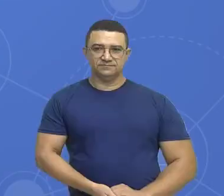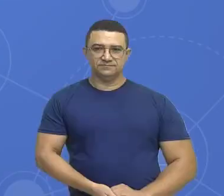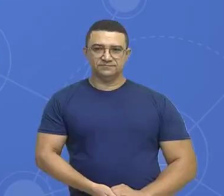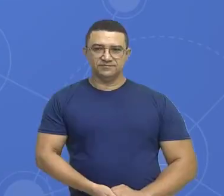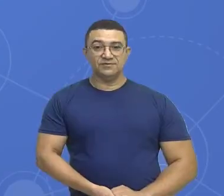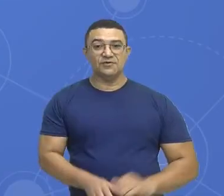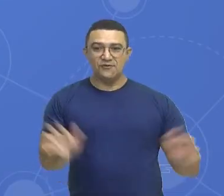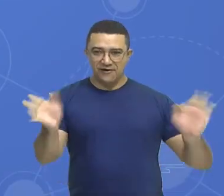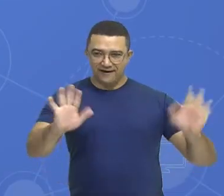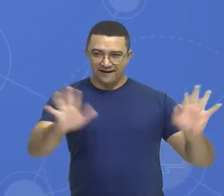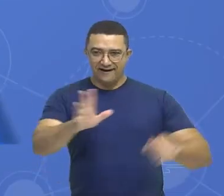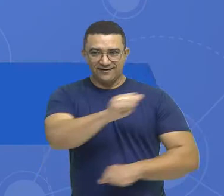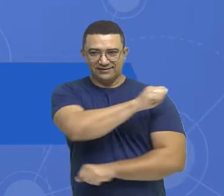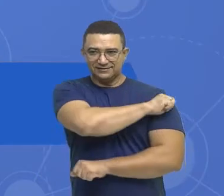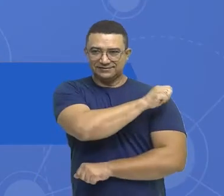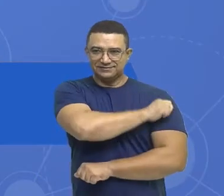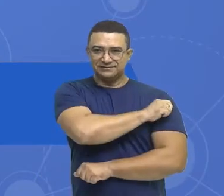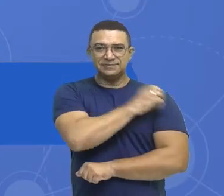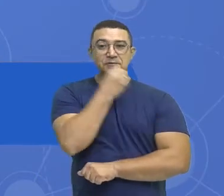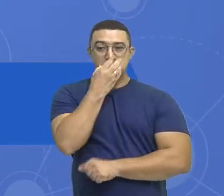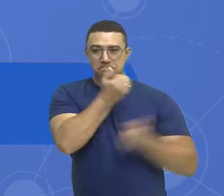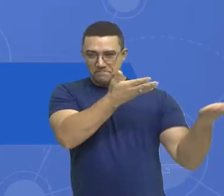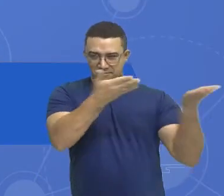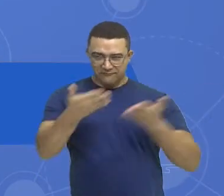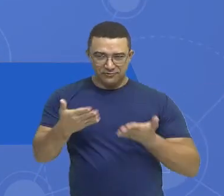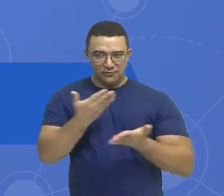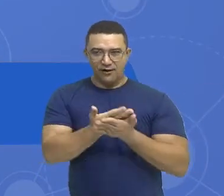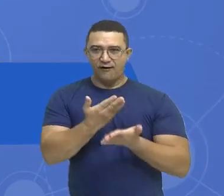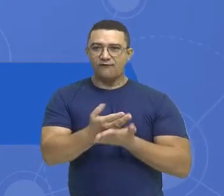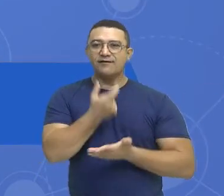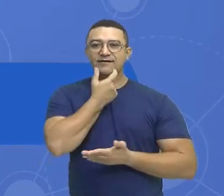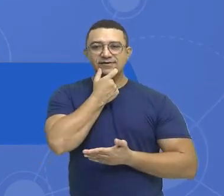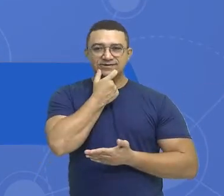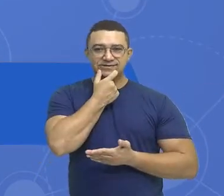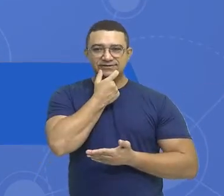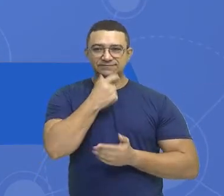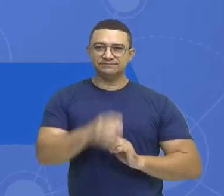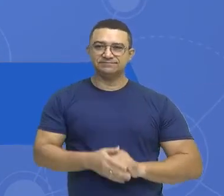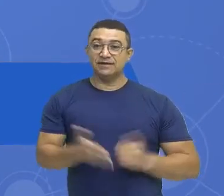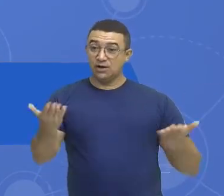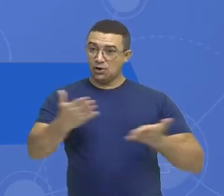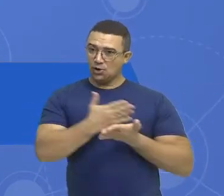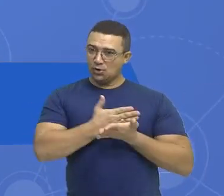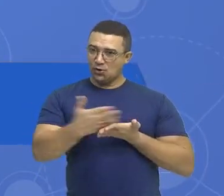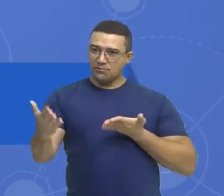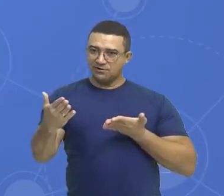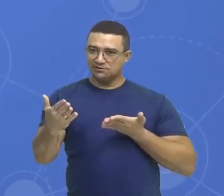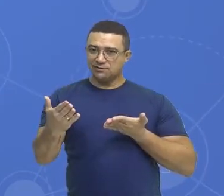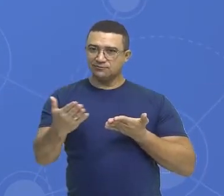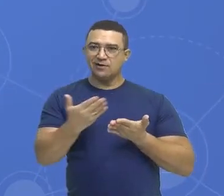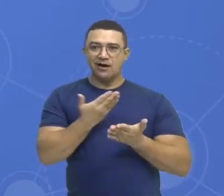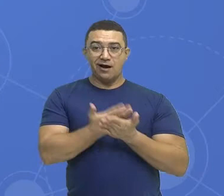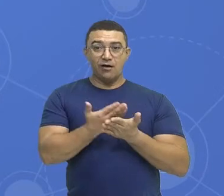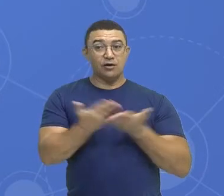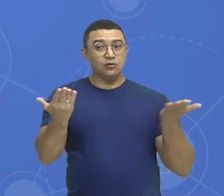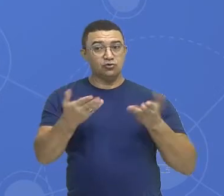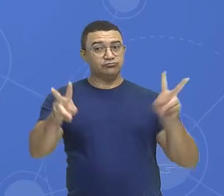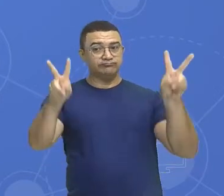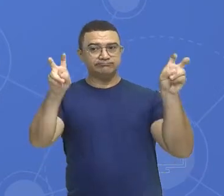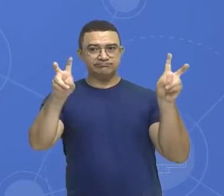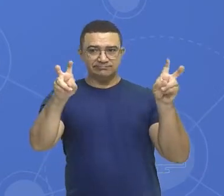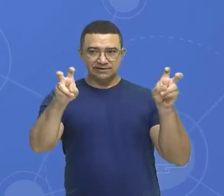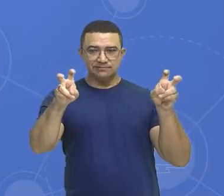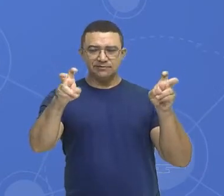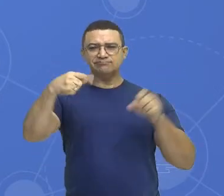Hello, dear students, teachers, welcome! Bem-vindo aí à nossa aula de língua inglesa. Estamos começando então mais uma aula e vamos tratar de um tema aí que nós